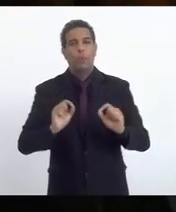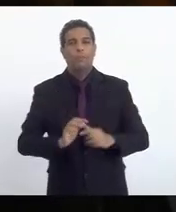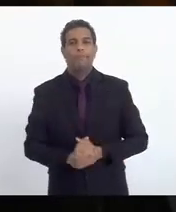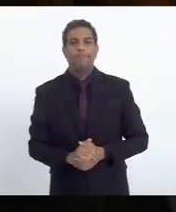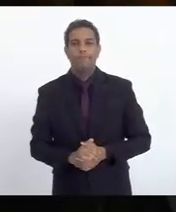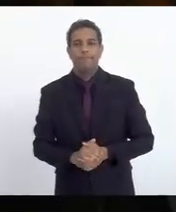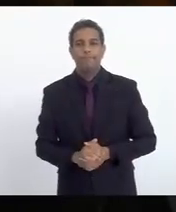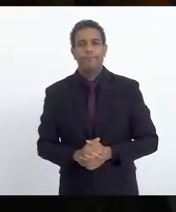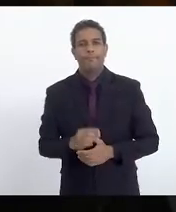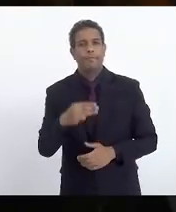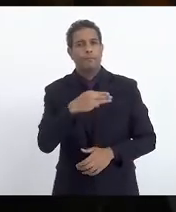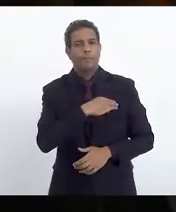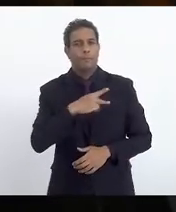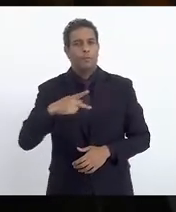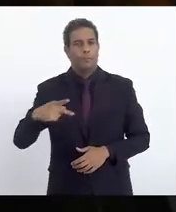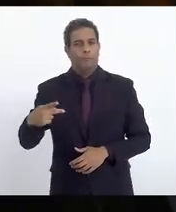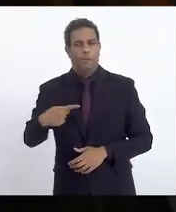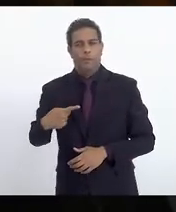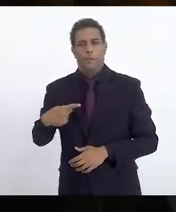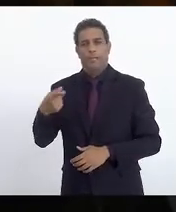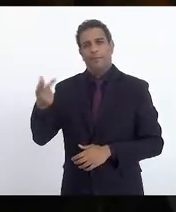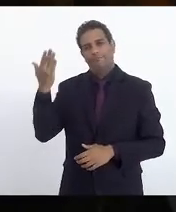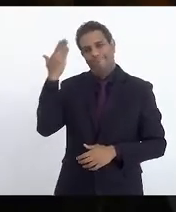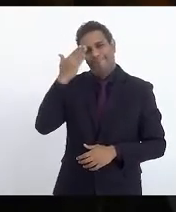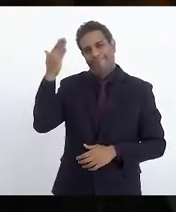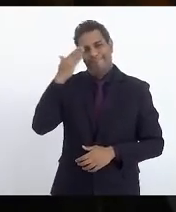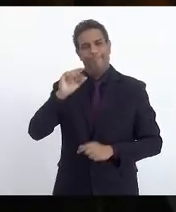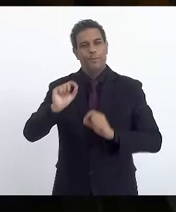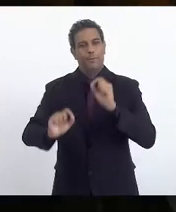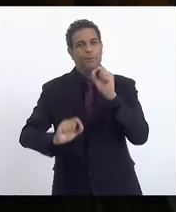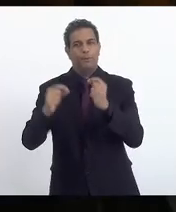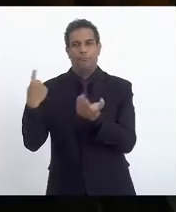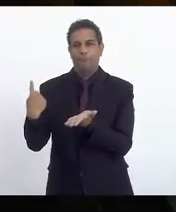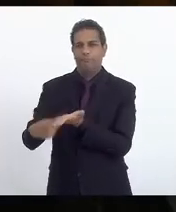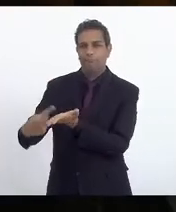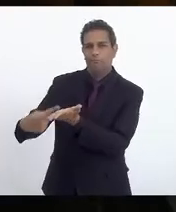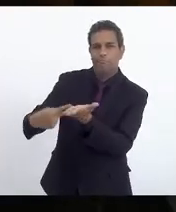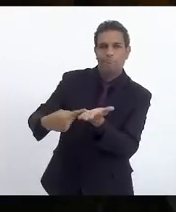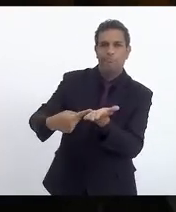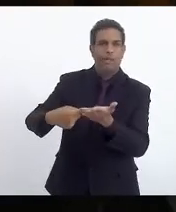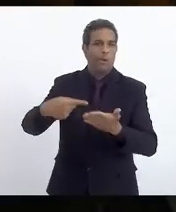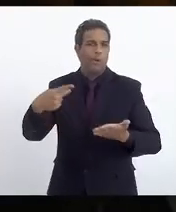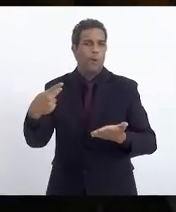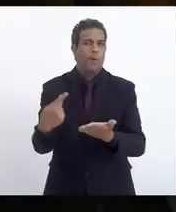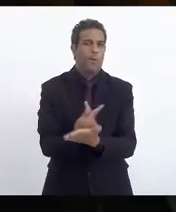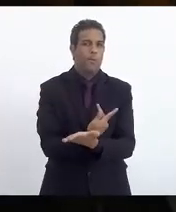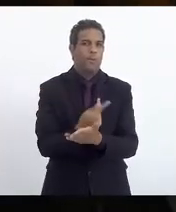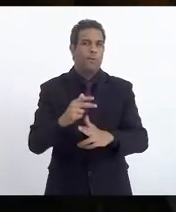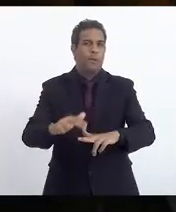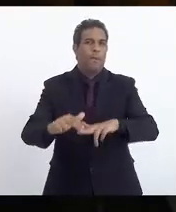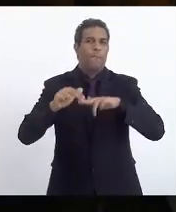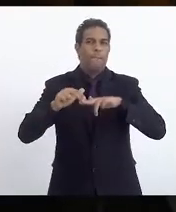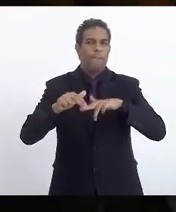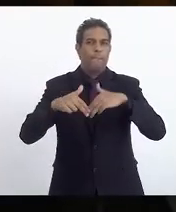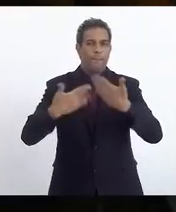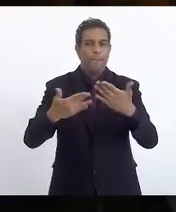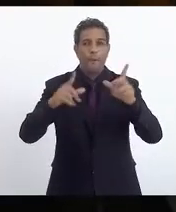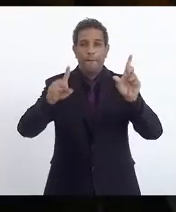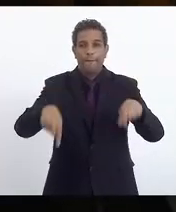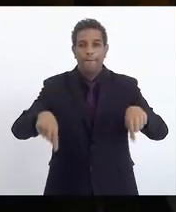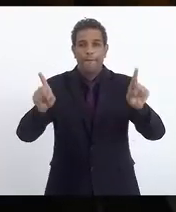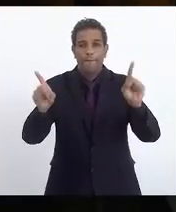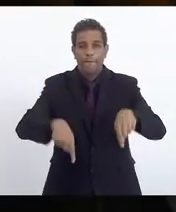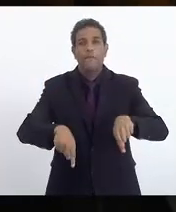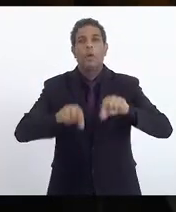e entretanto o Ministério Público acabou entendendo que esse acordo não podia acontecer por causa da nulidade do contrato